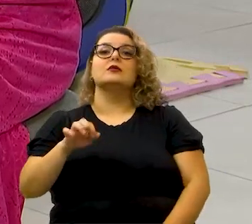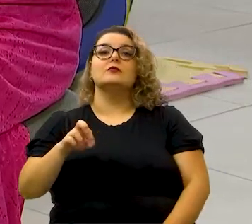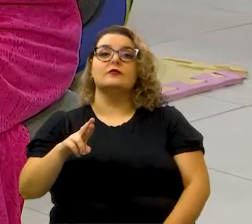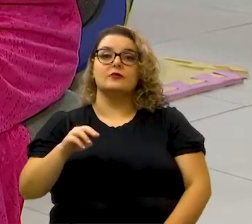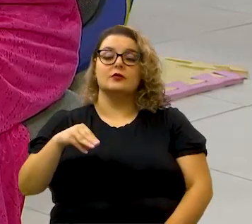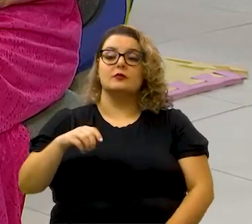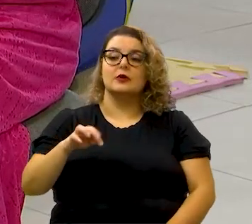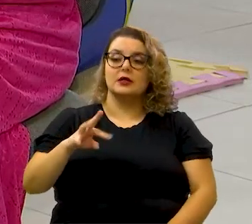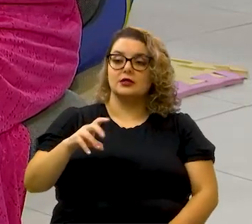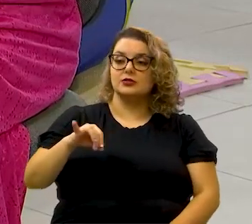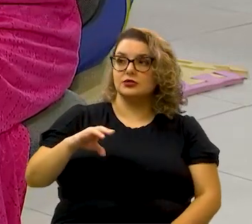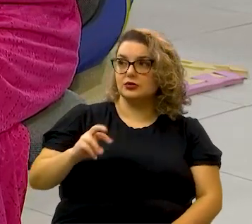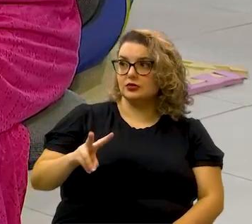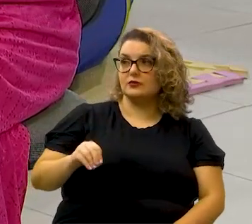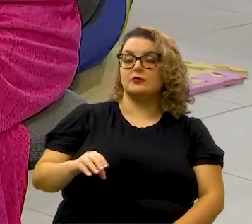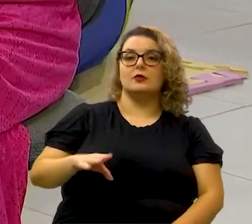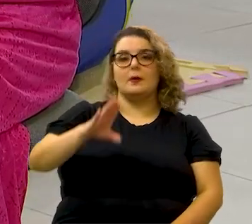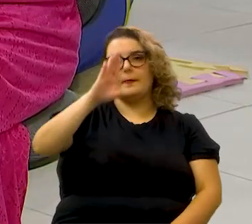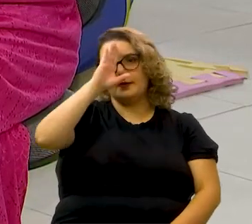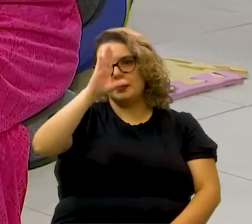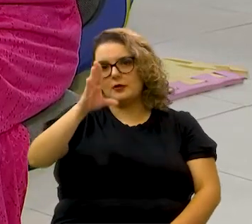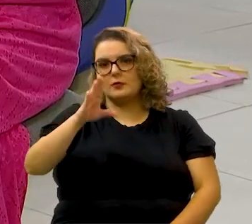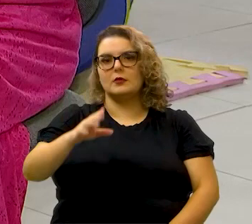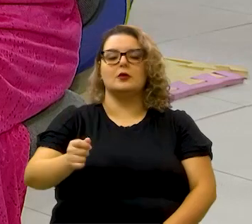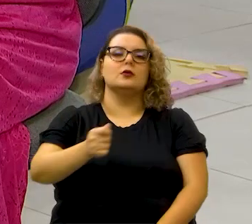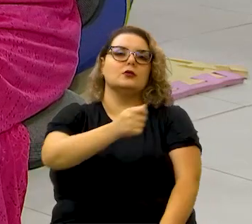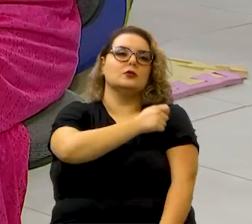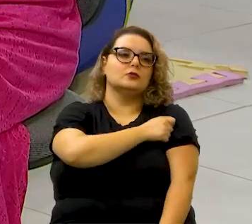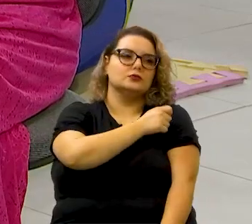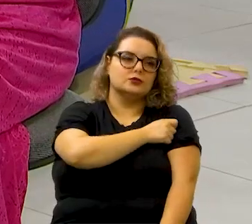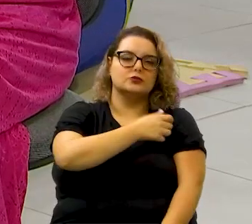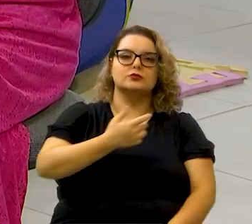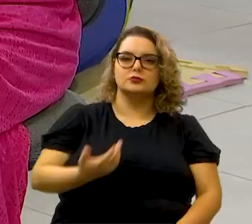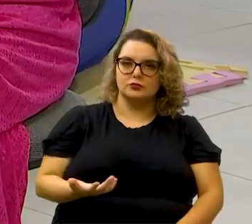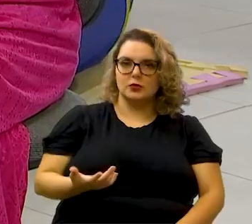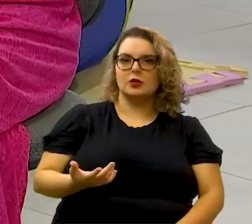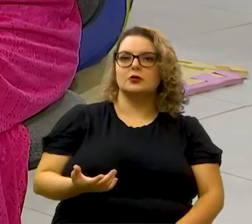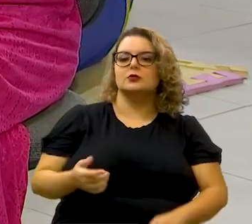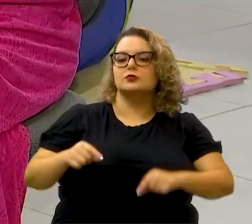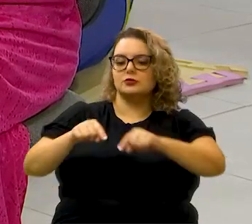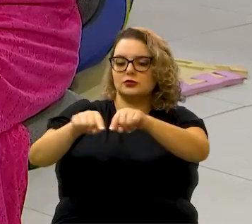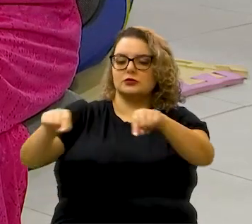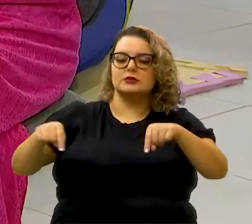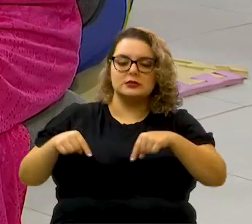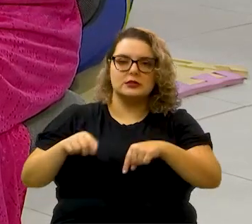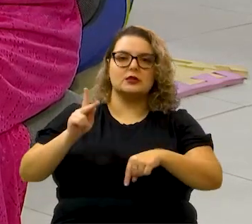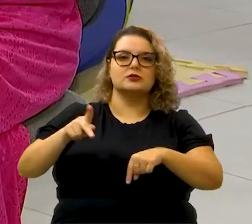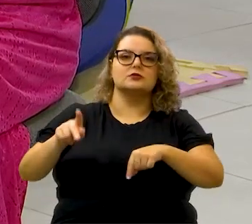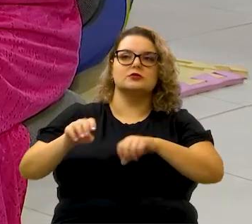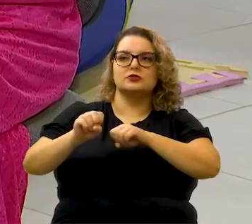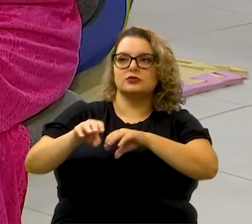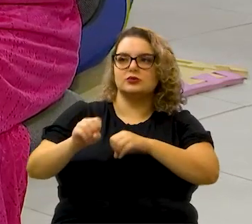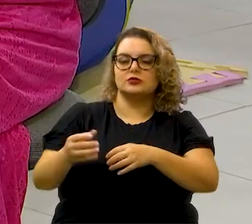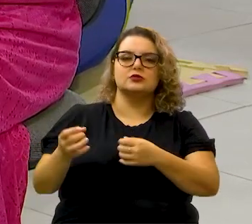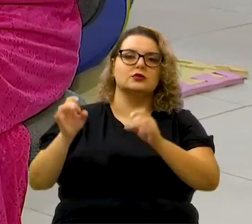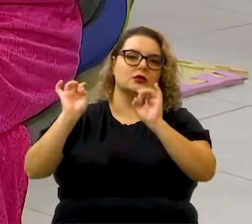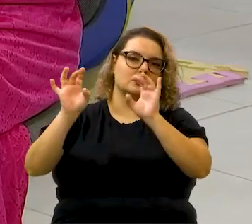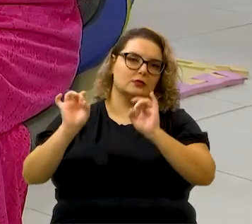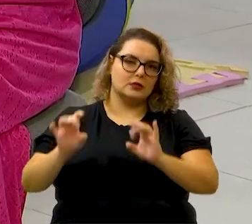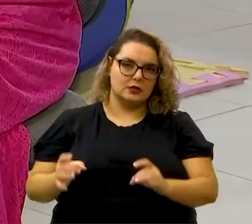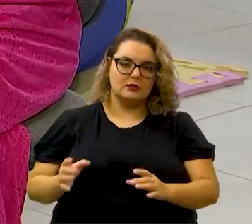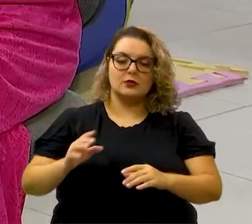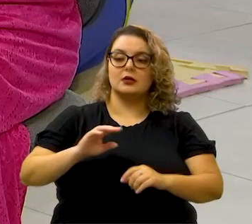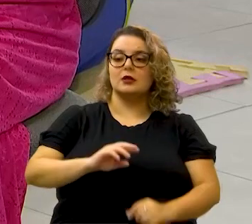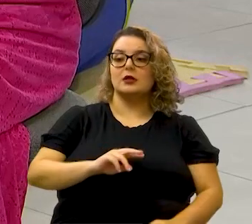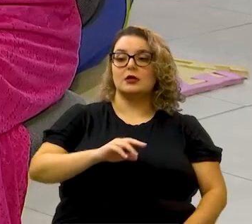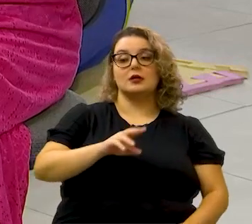trabalho formativo, né, proposto para esse ano, principalmente com os professores de salas de recursos, para trabalhar a comunicação alternativa